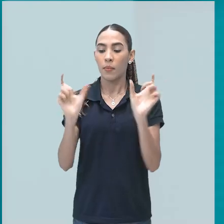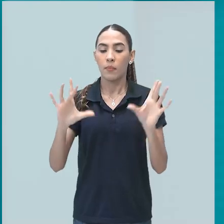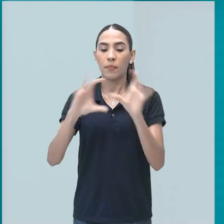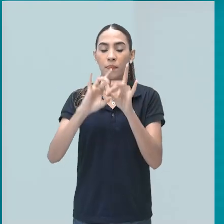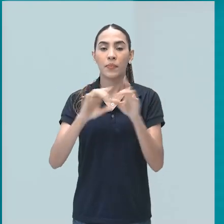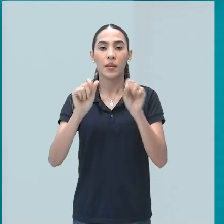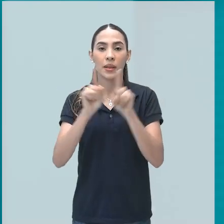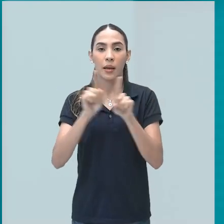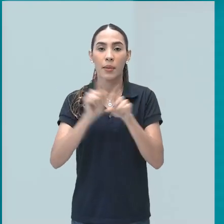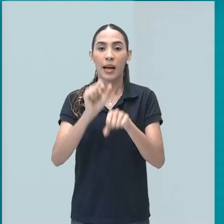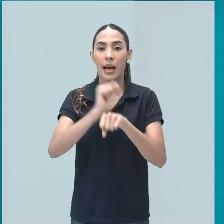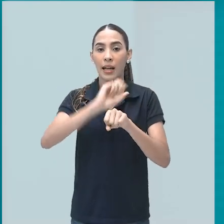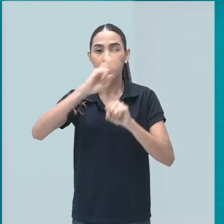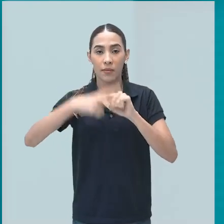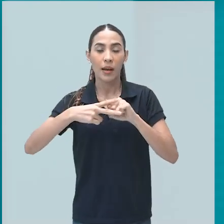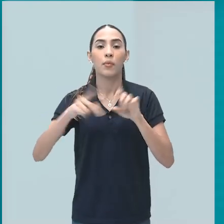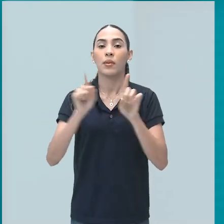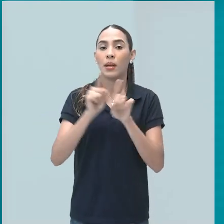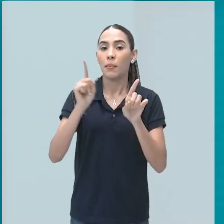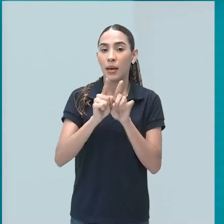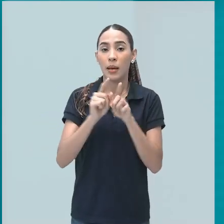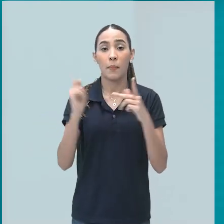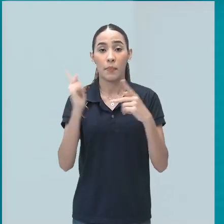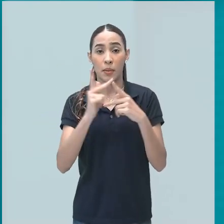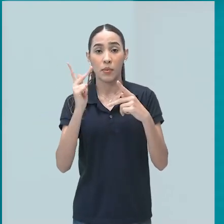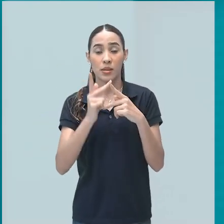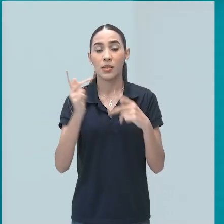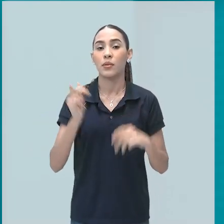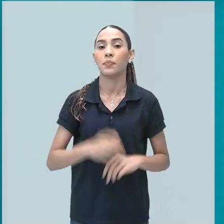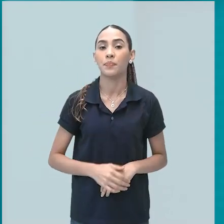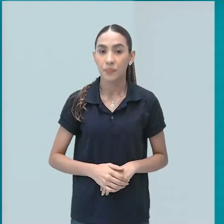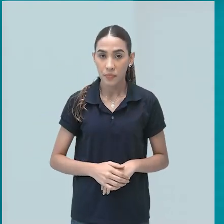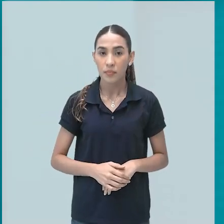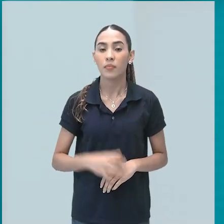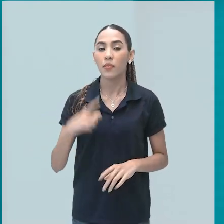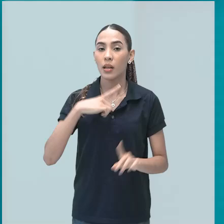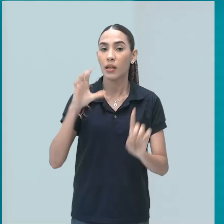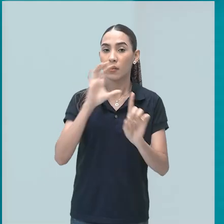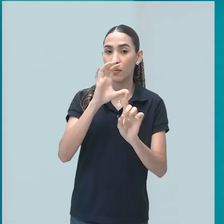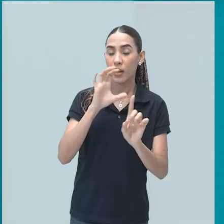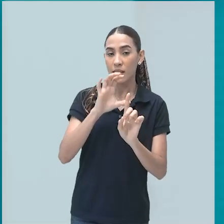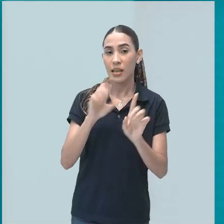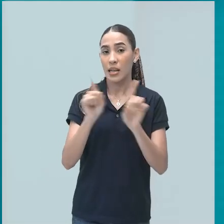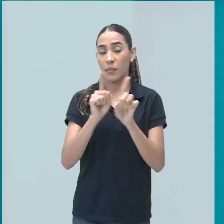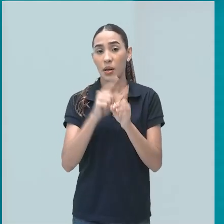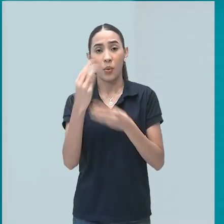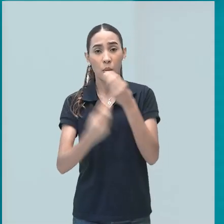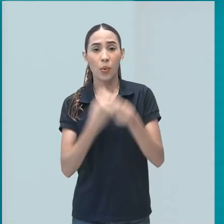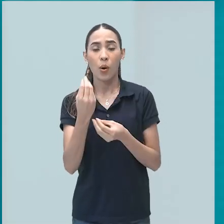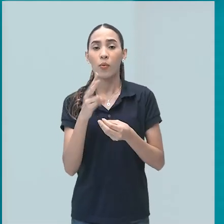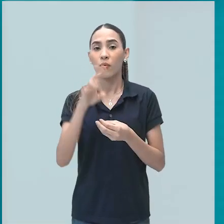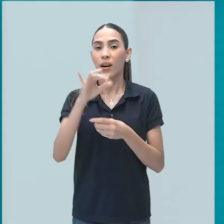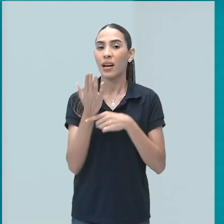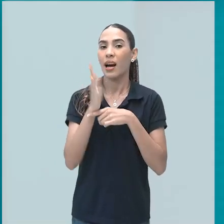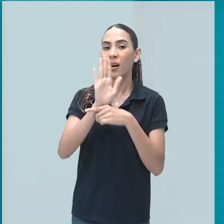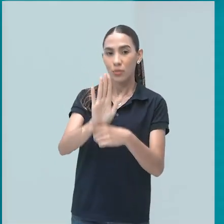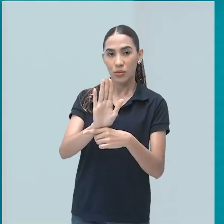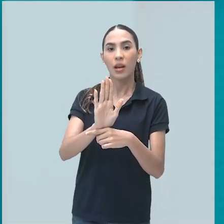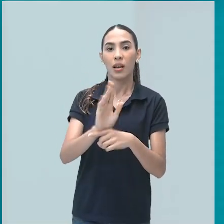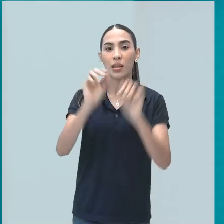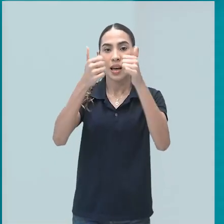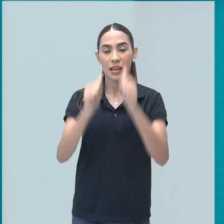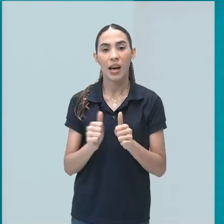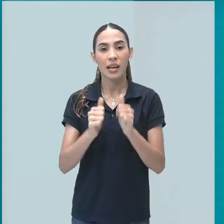o advérbio, a preposição também estão presentes e como elas ajudam na construção